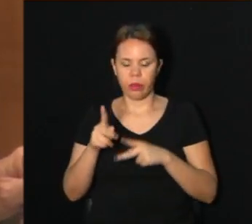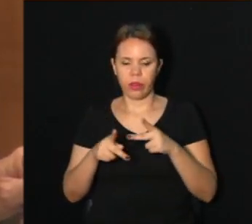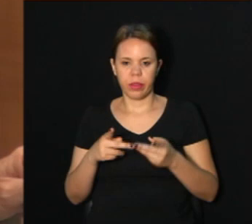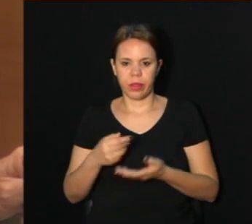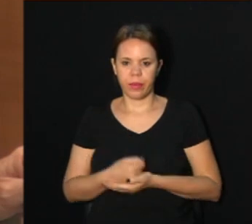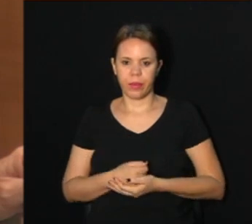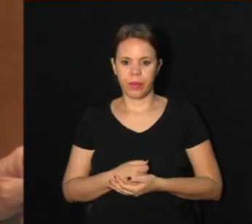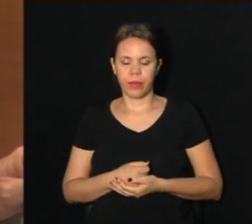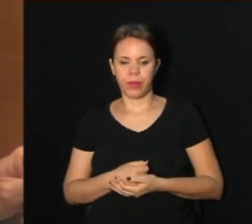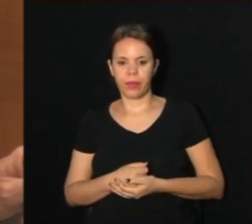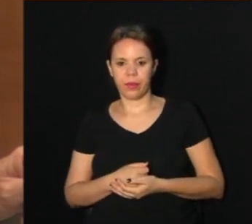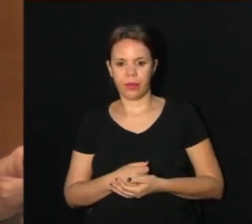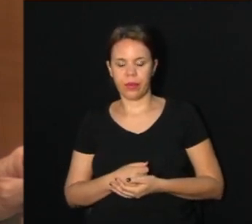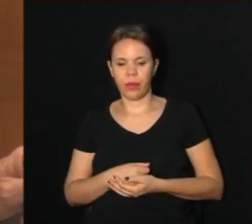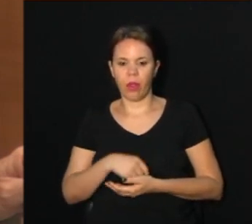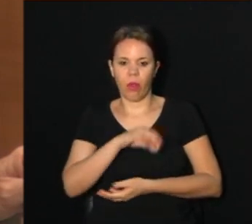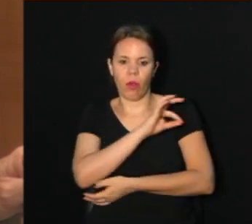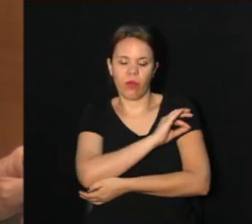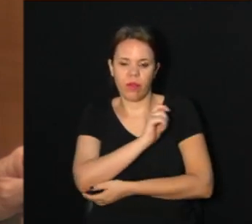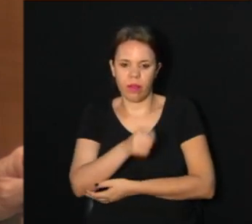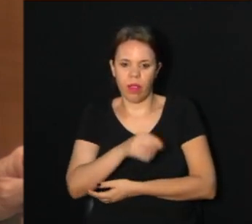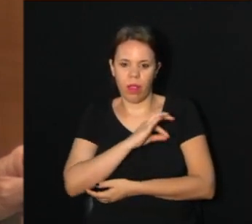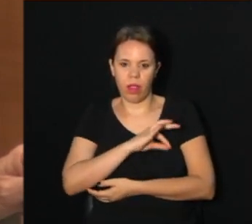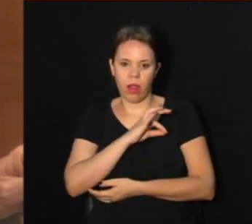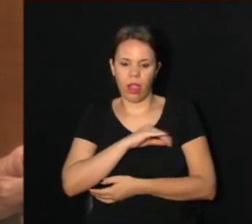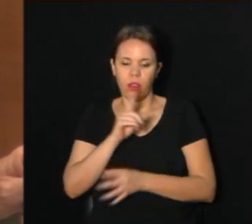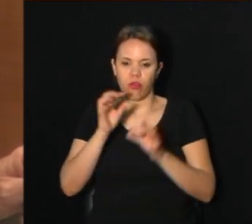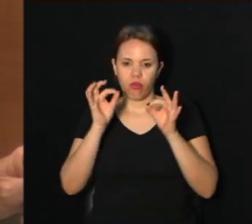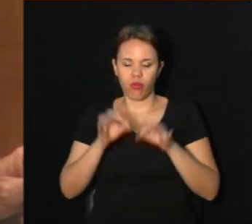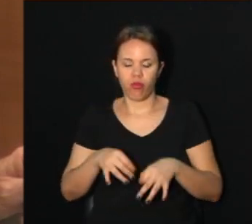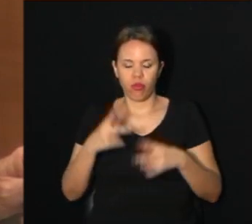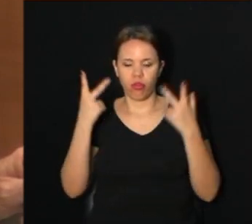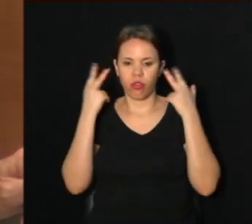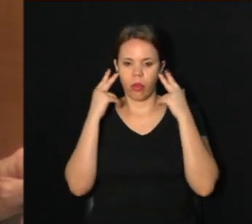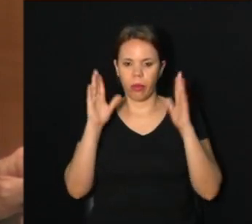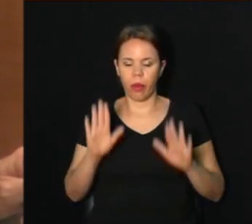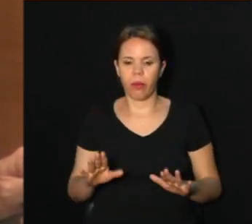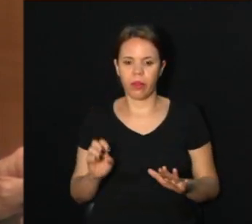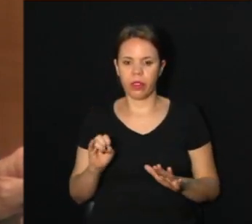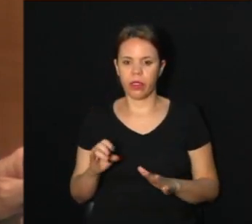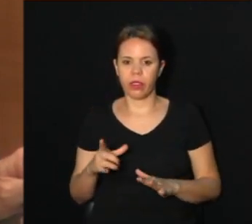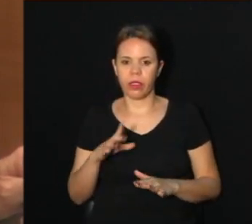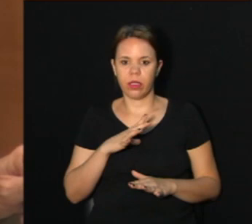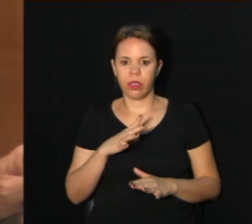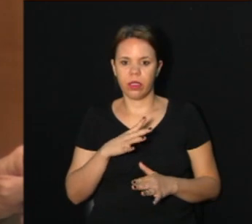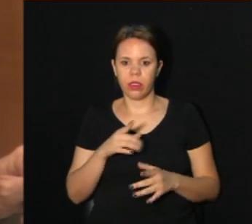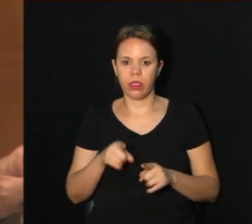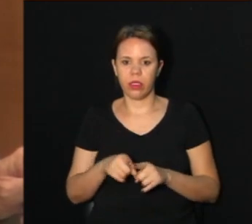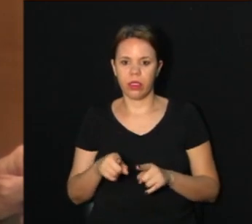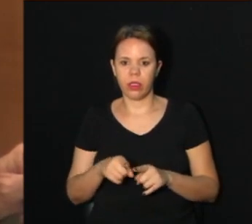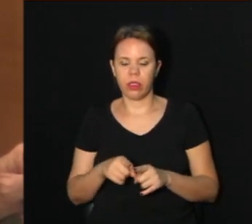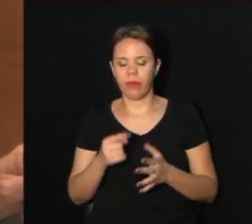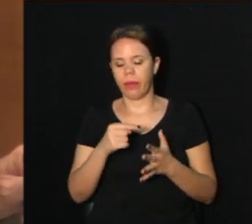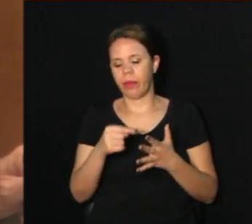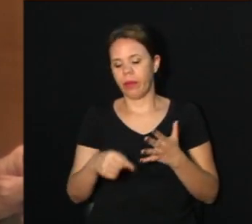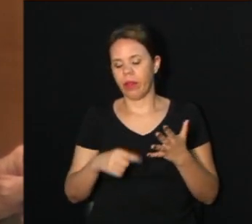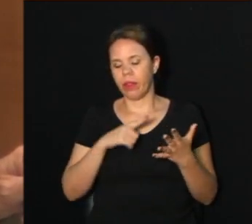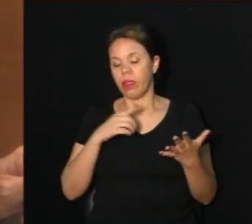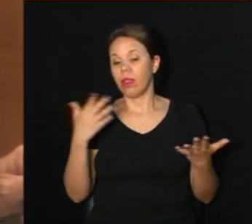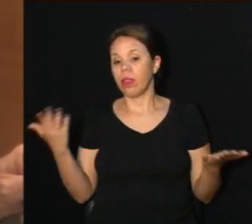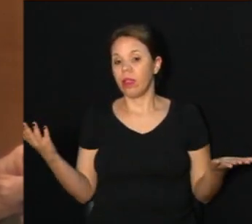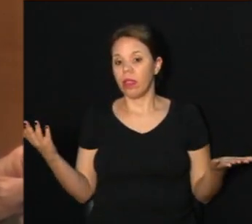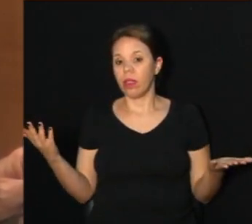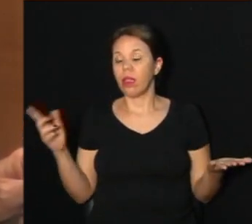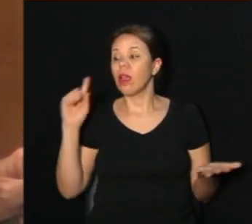o erário da prefeitura. Isso é o justo e o normal. Agora, citar, porque cidade tal tem, cidade tal tem, cidade tal tem...